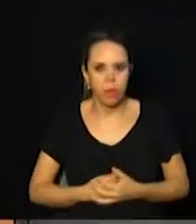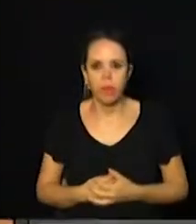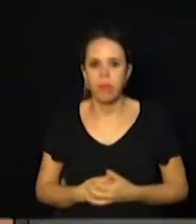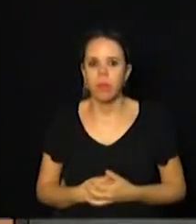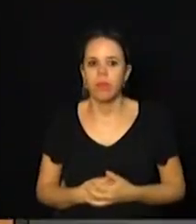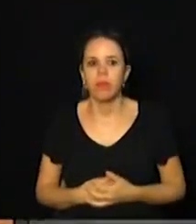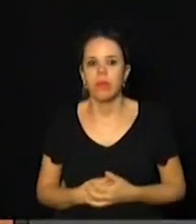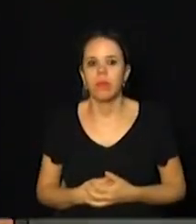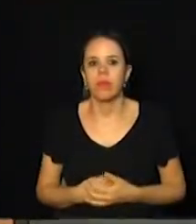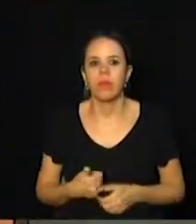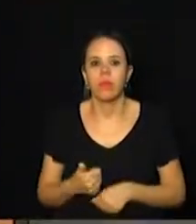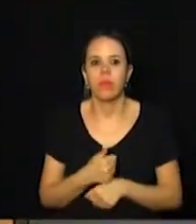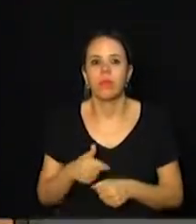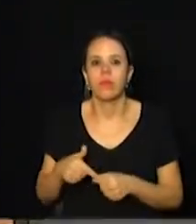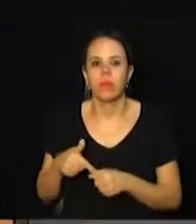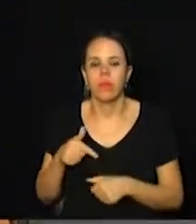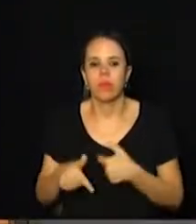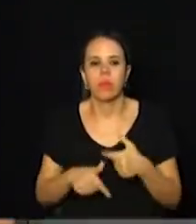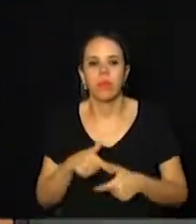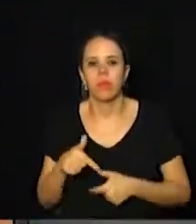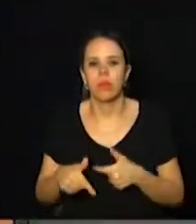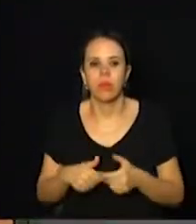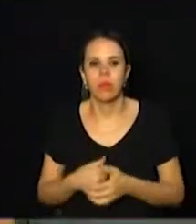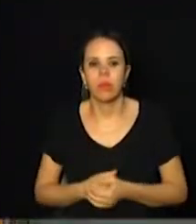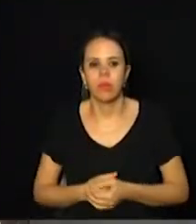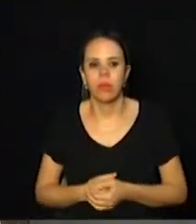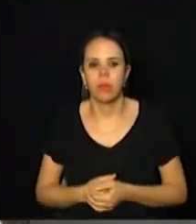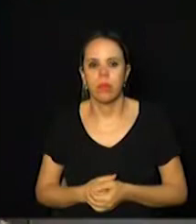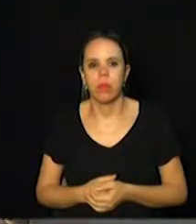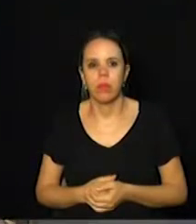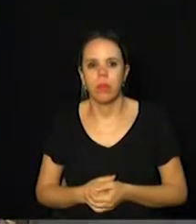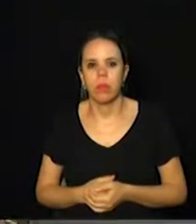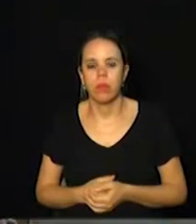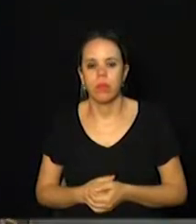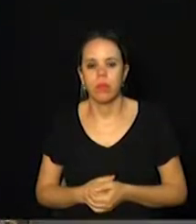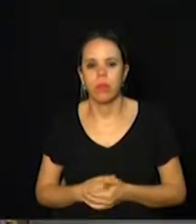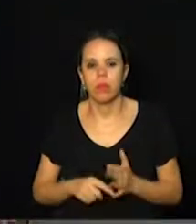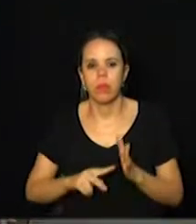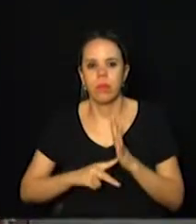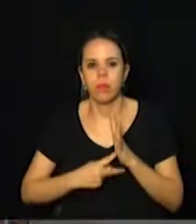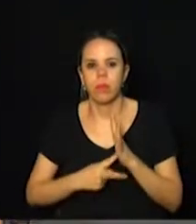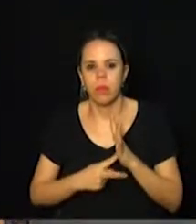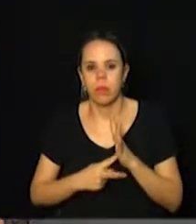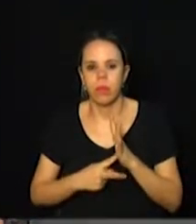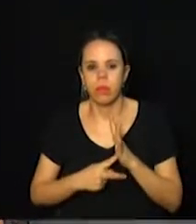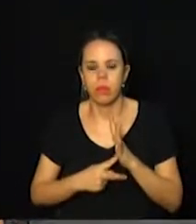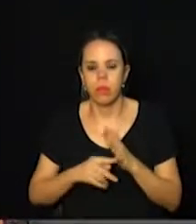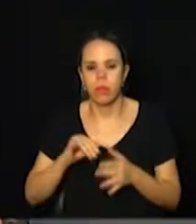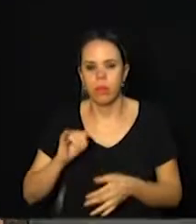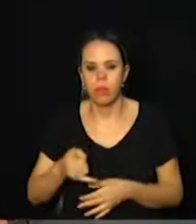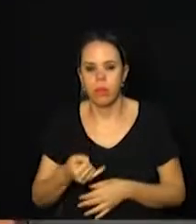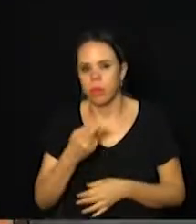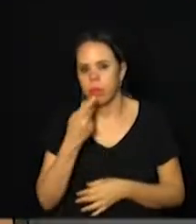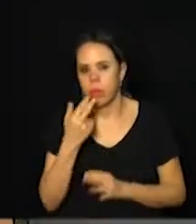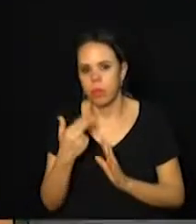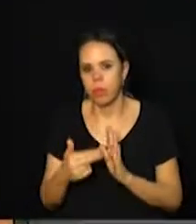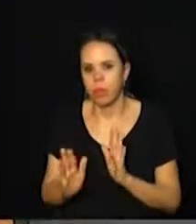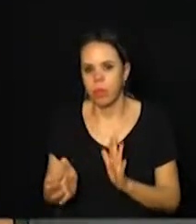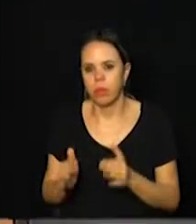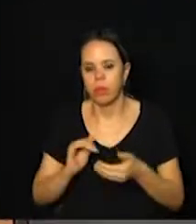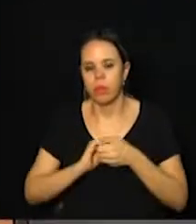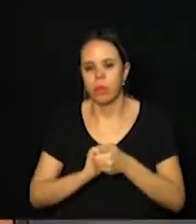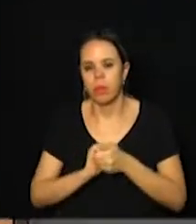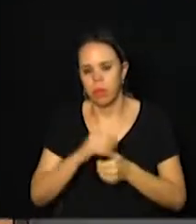e os frentistas né trabalhadores trabalhadoras também do sindicato aproveitar e já